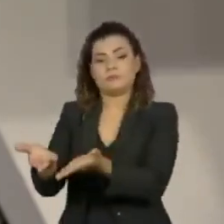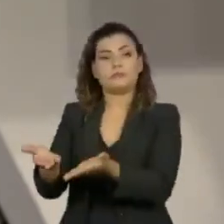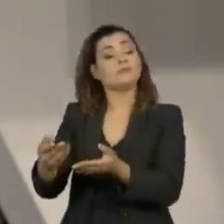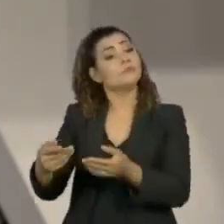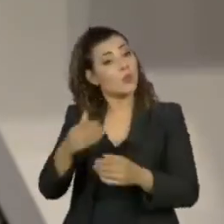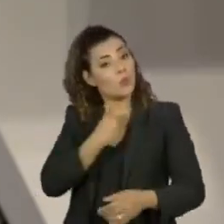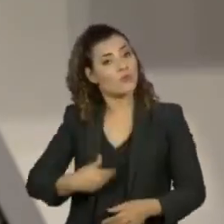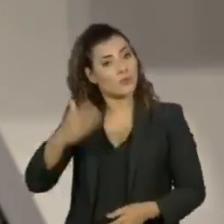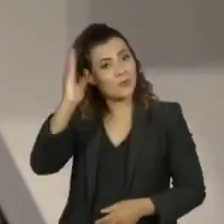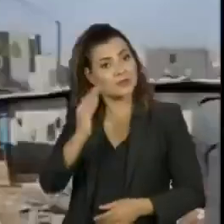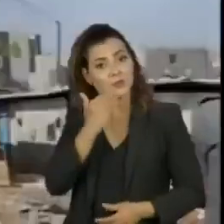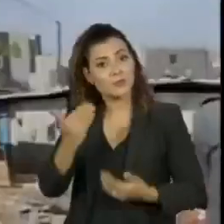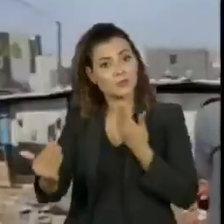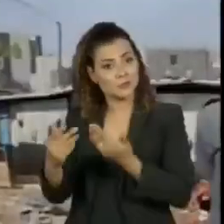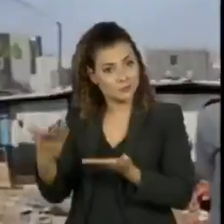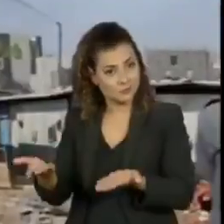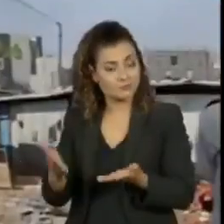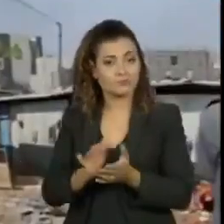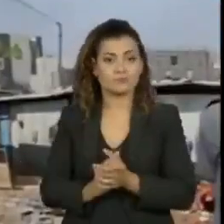encomendadas pelo governo brasileiro.